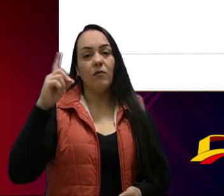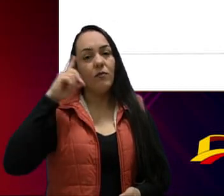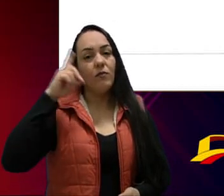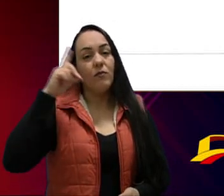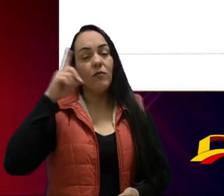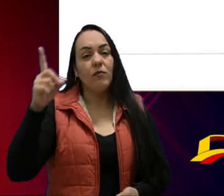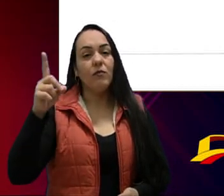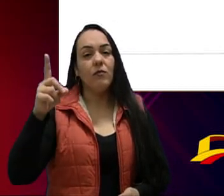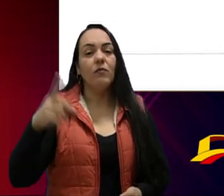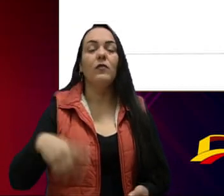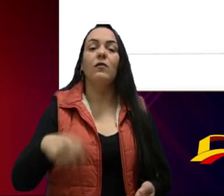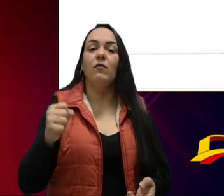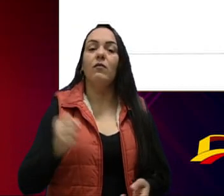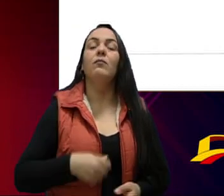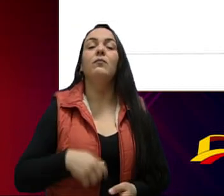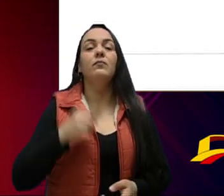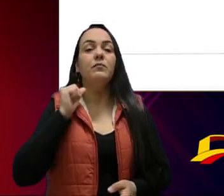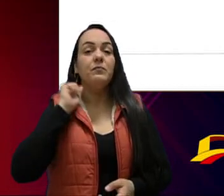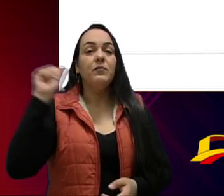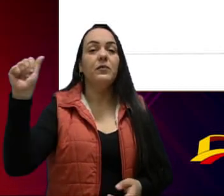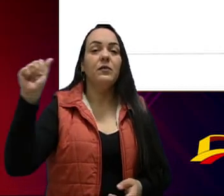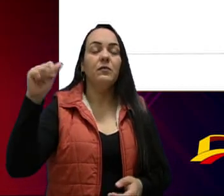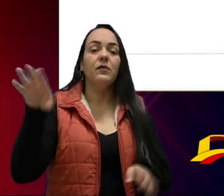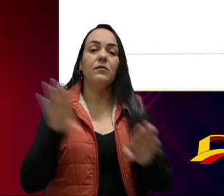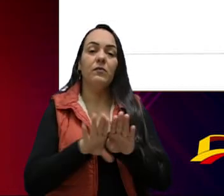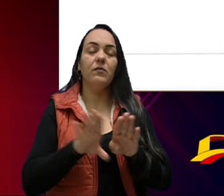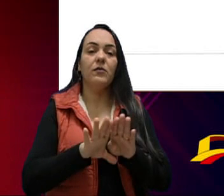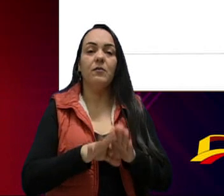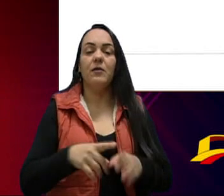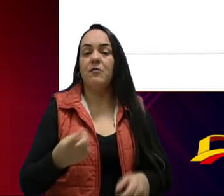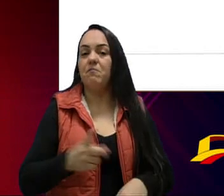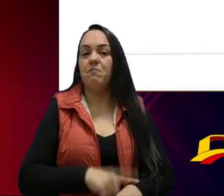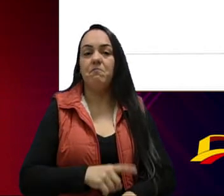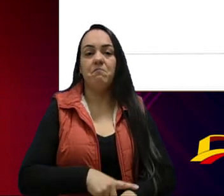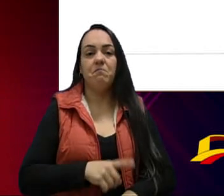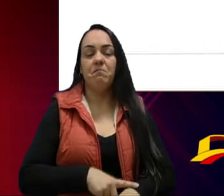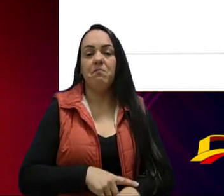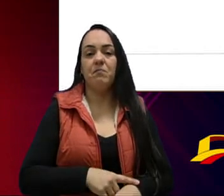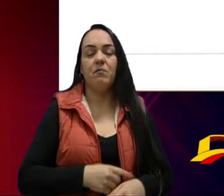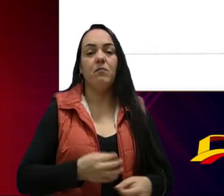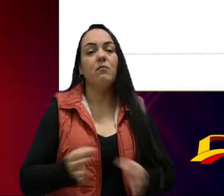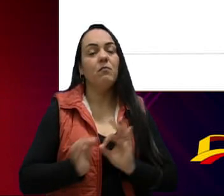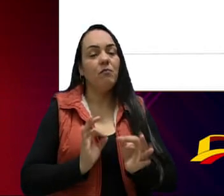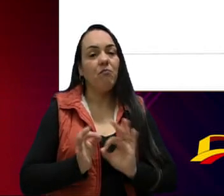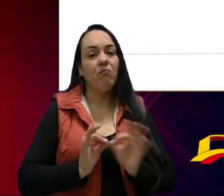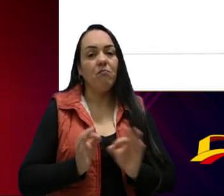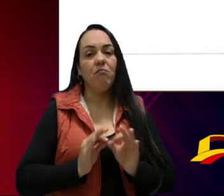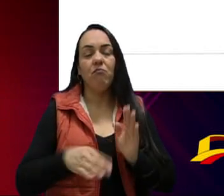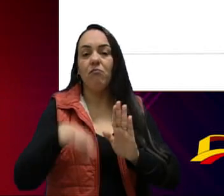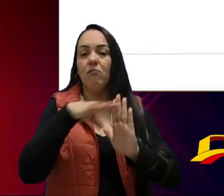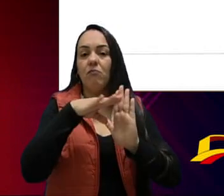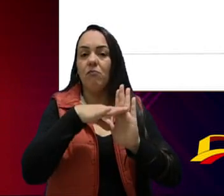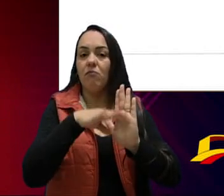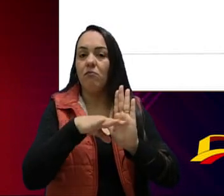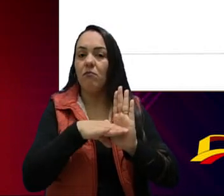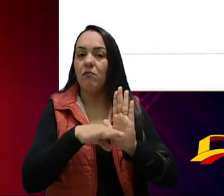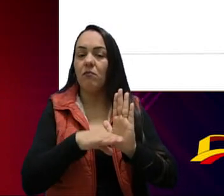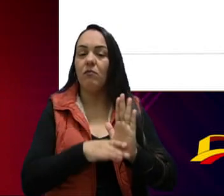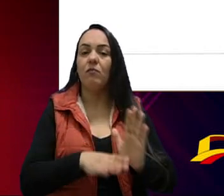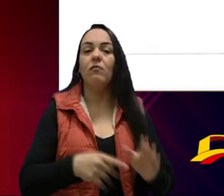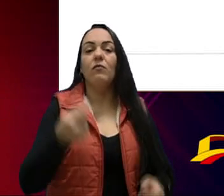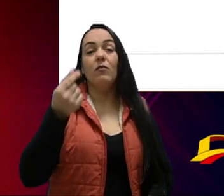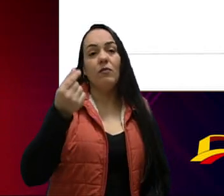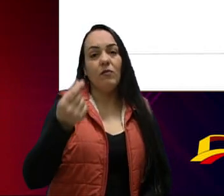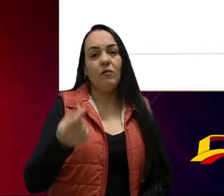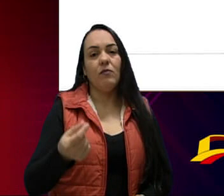recebimento ambas foram em abril portanto no não houve tempo hábil ainda de prosseguir com o que será feito